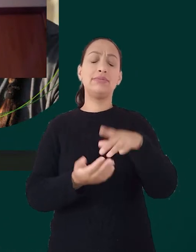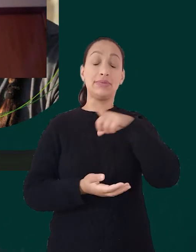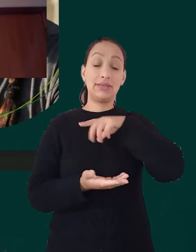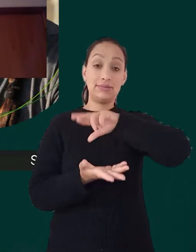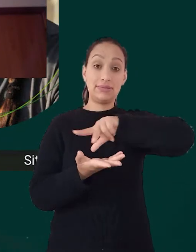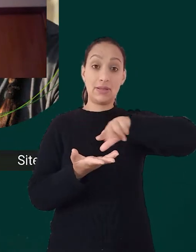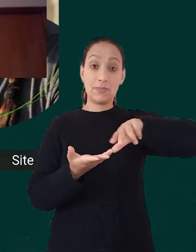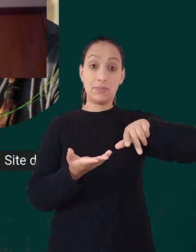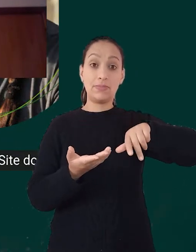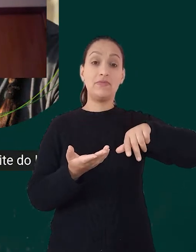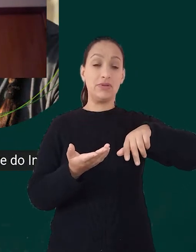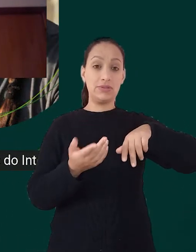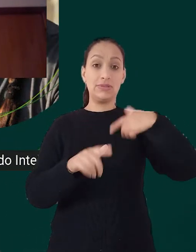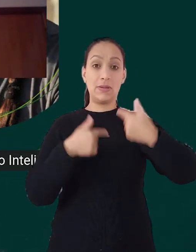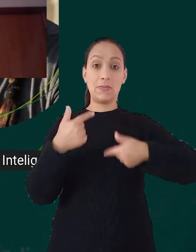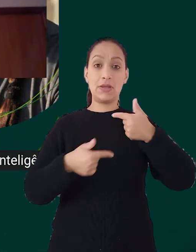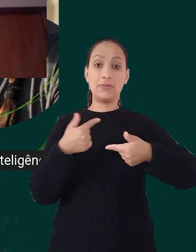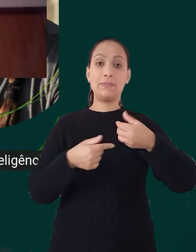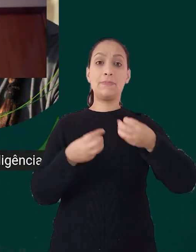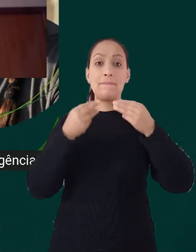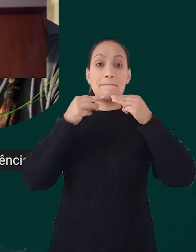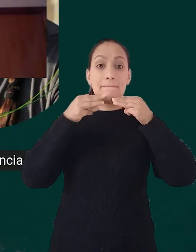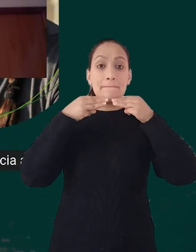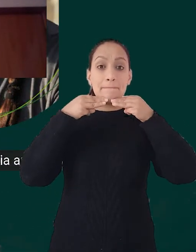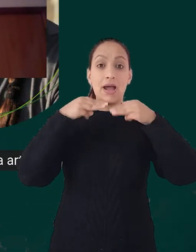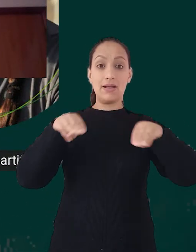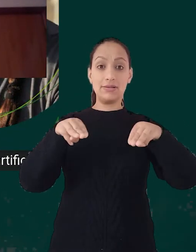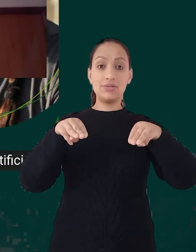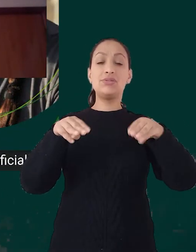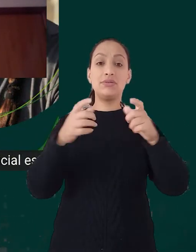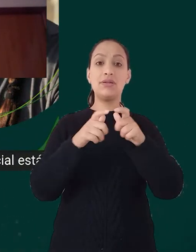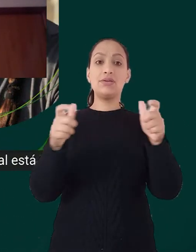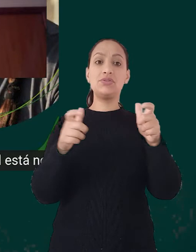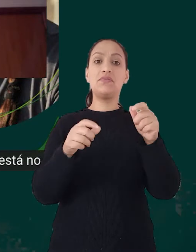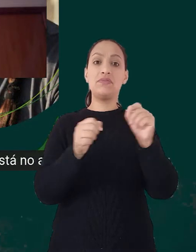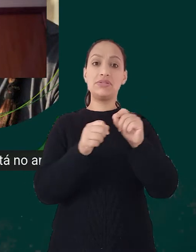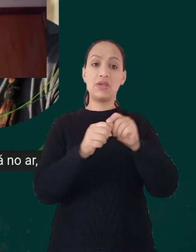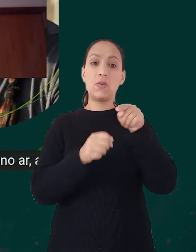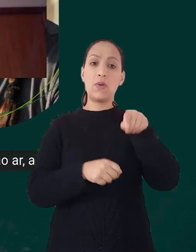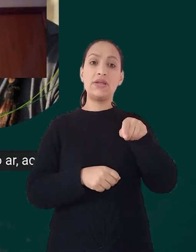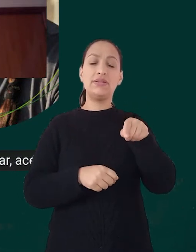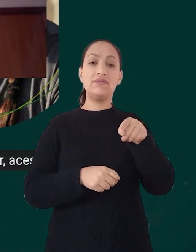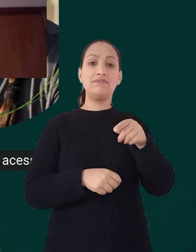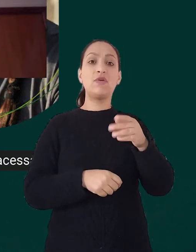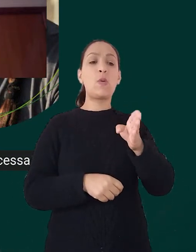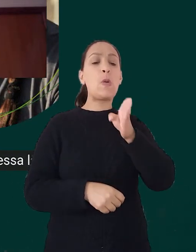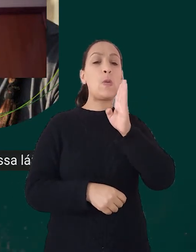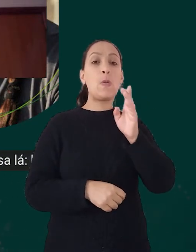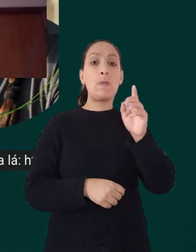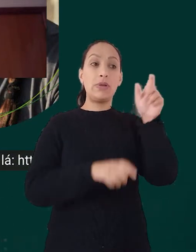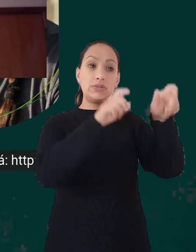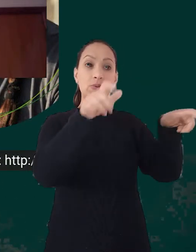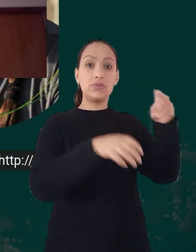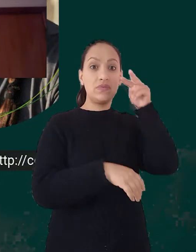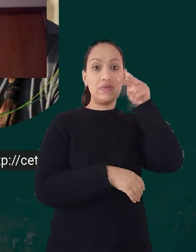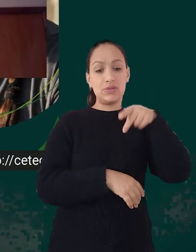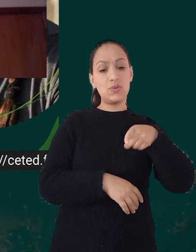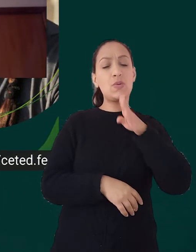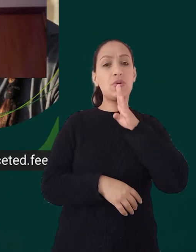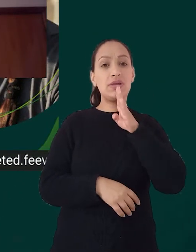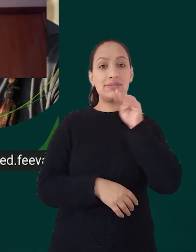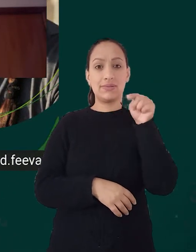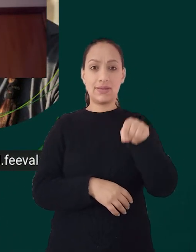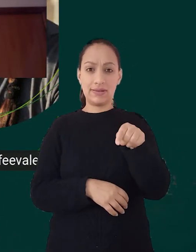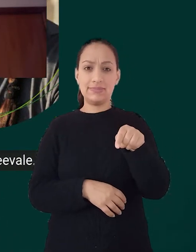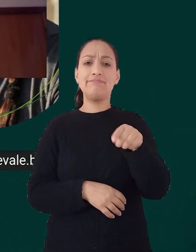de marketing muito grande, aonde tu precisa fazer com que esse jogo seja conhecido. Então, existem muitas camadas,